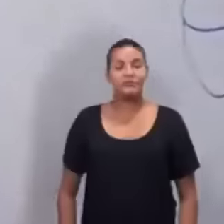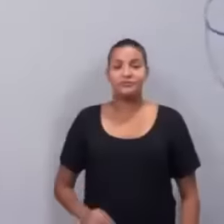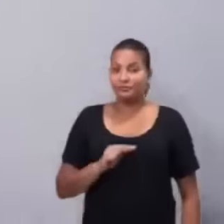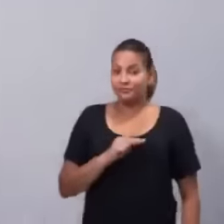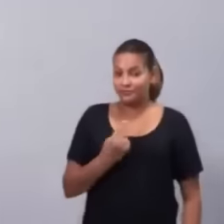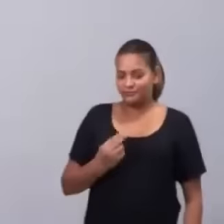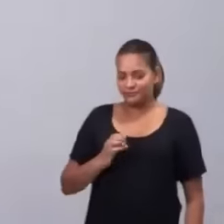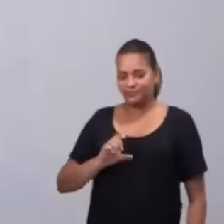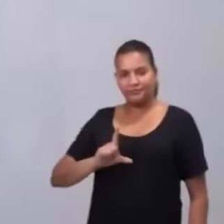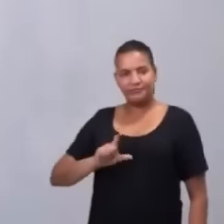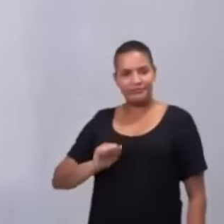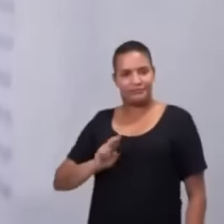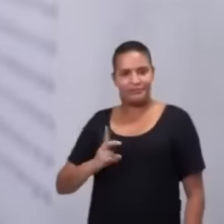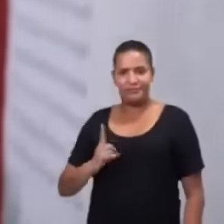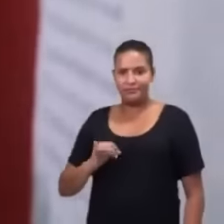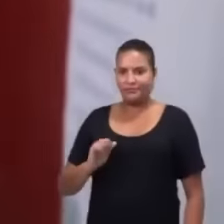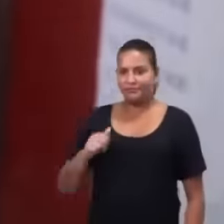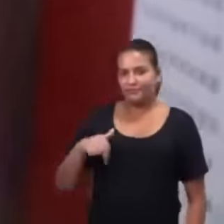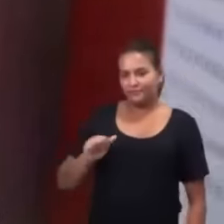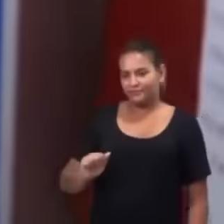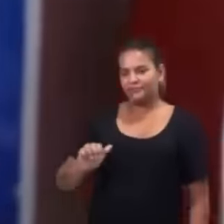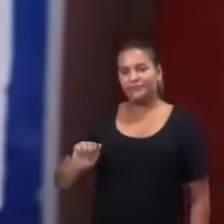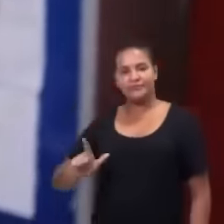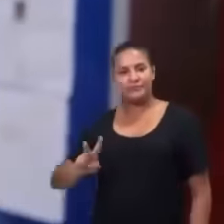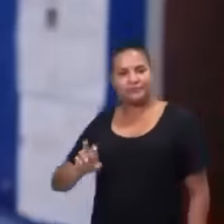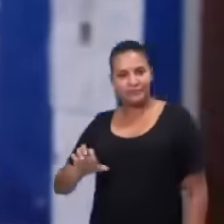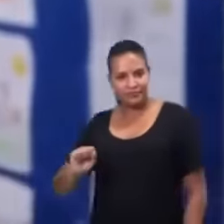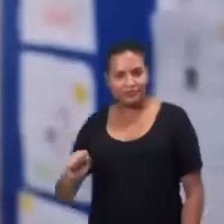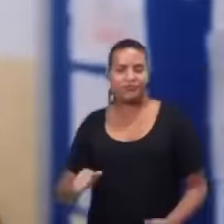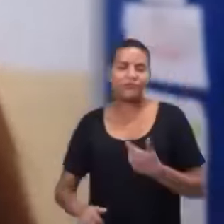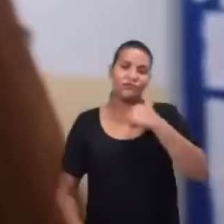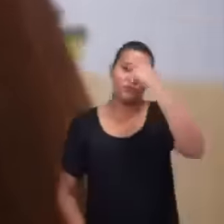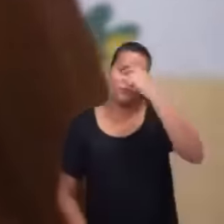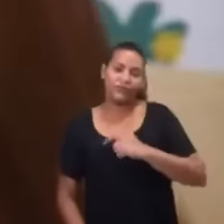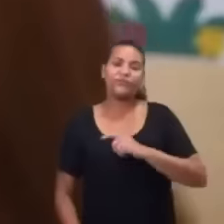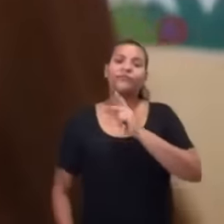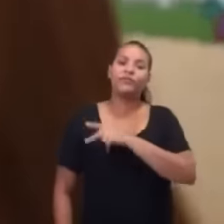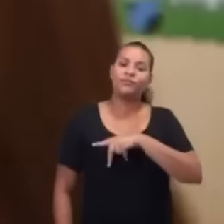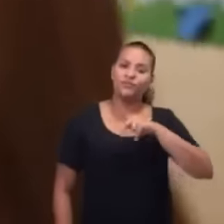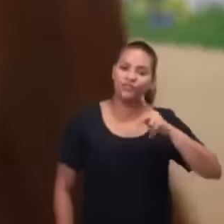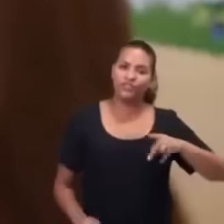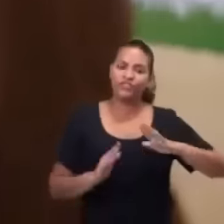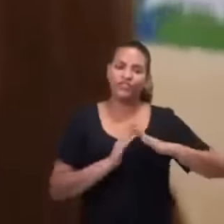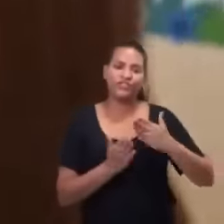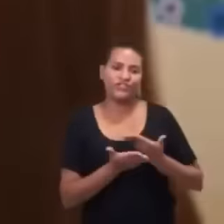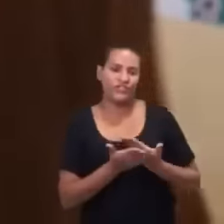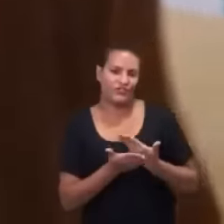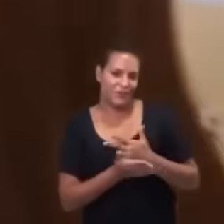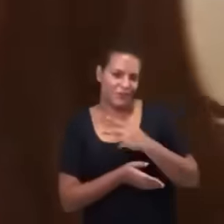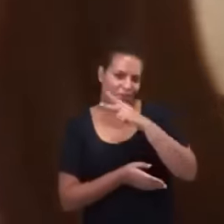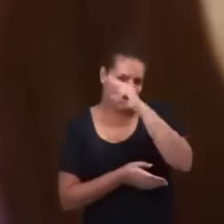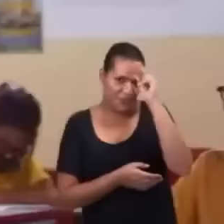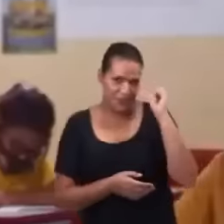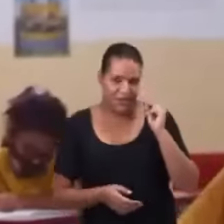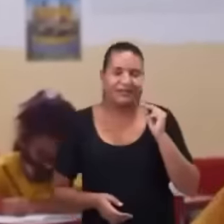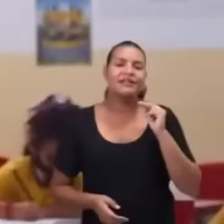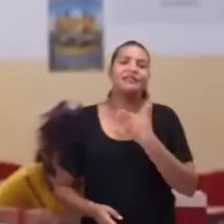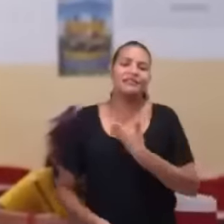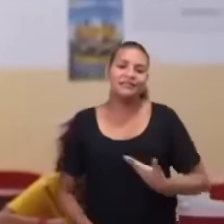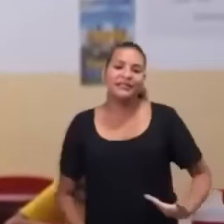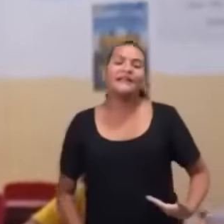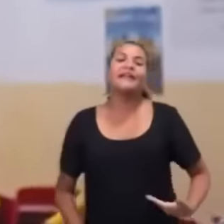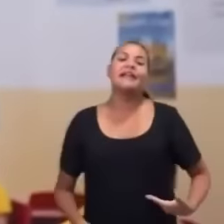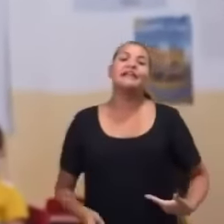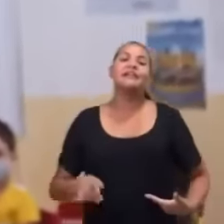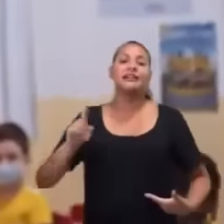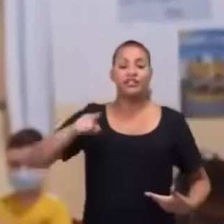Sou Claudiana Alves, professora da Rede Pública Municipal de Sobral, desde o ano de 2004.